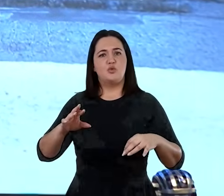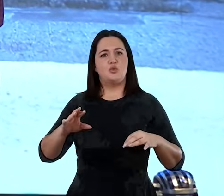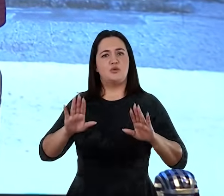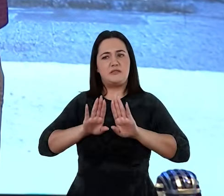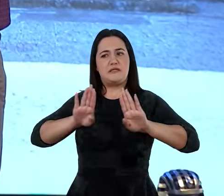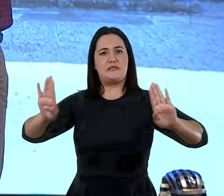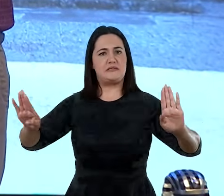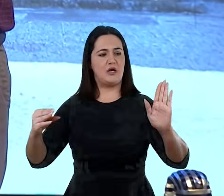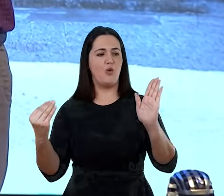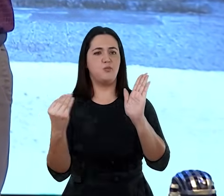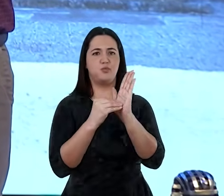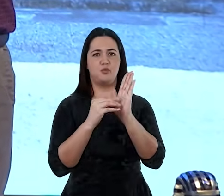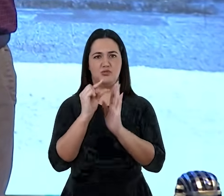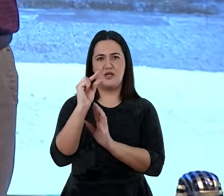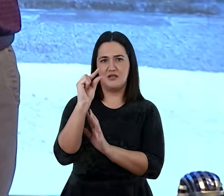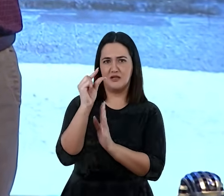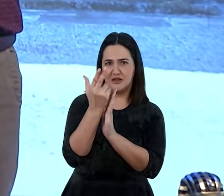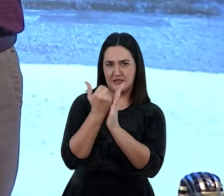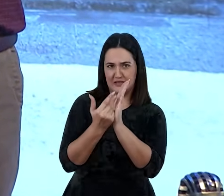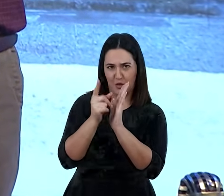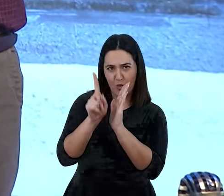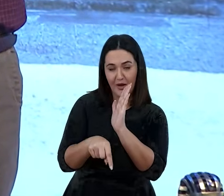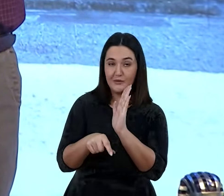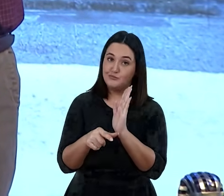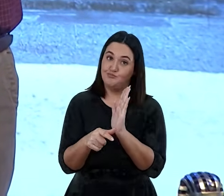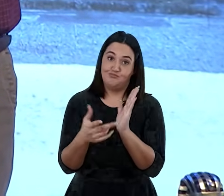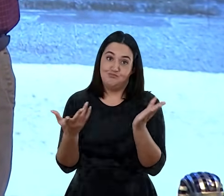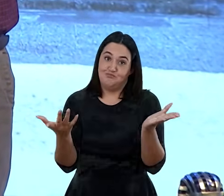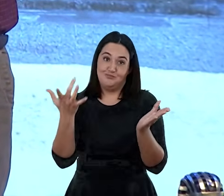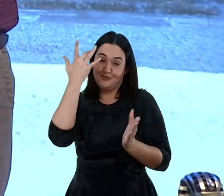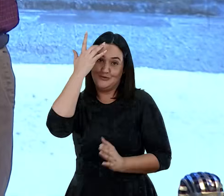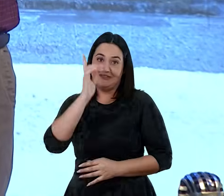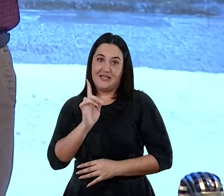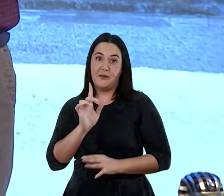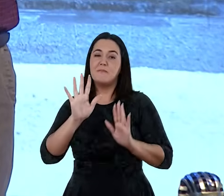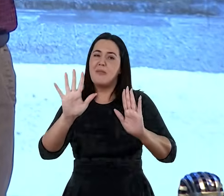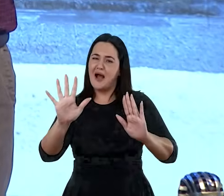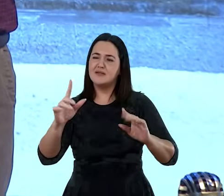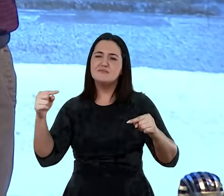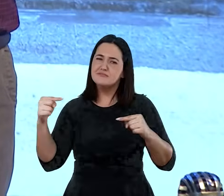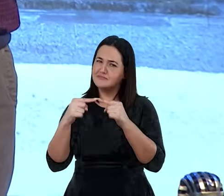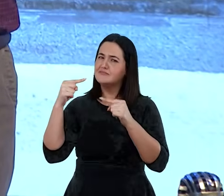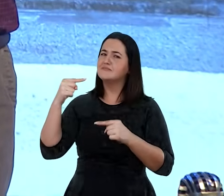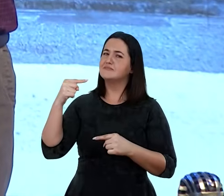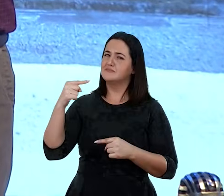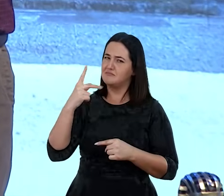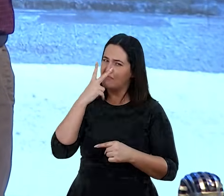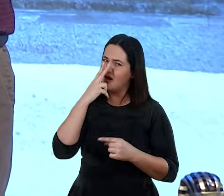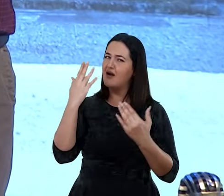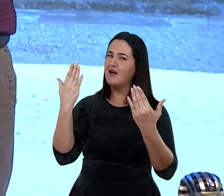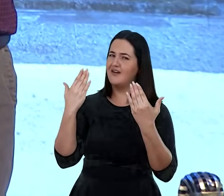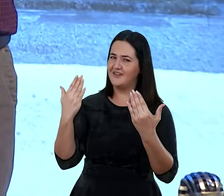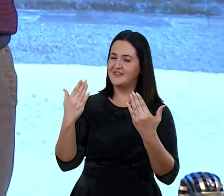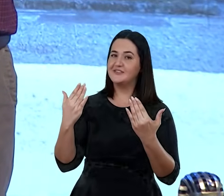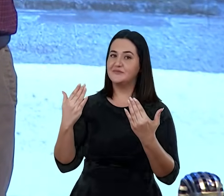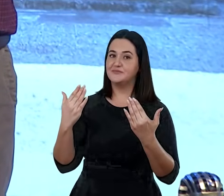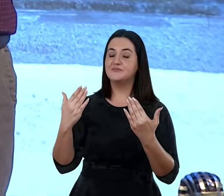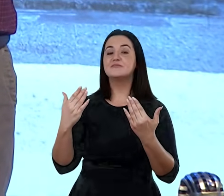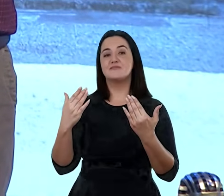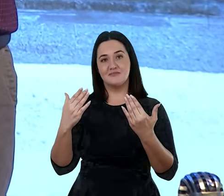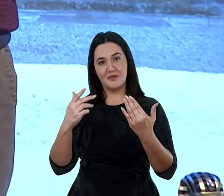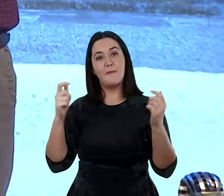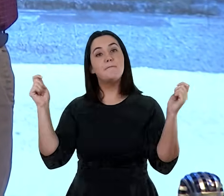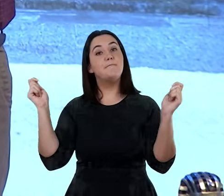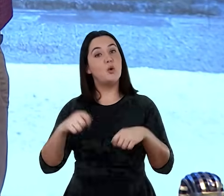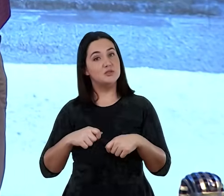seja Sansão que está retratado ali. Mas a coincidência é muito grande. Então nós podemos falar que pelo menos temos